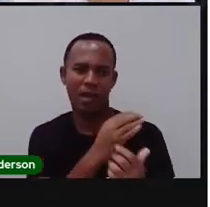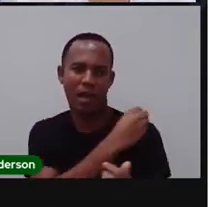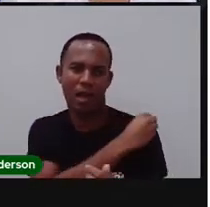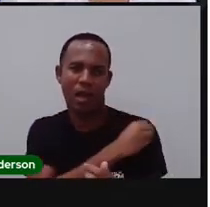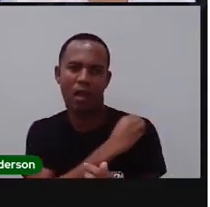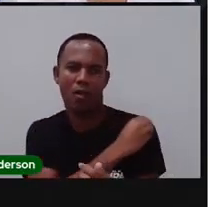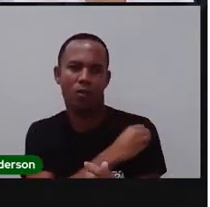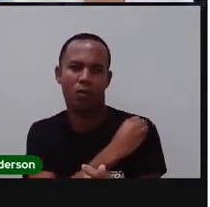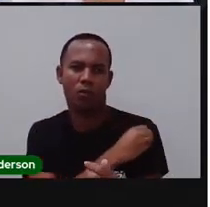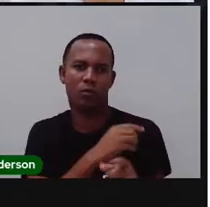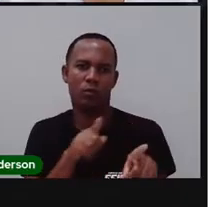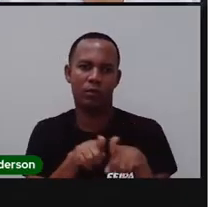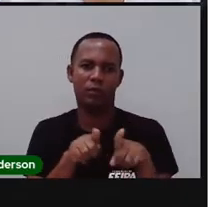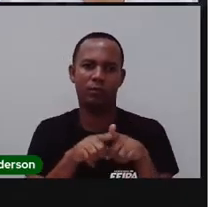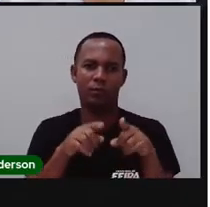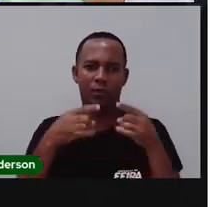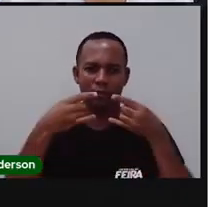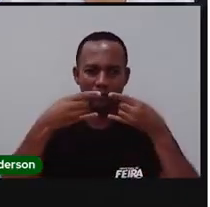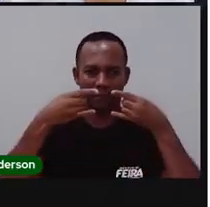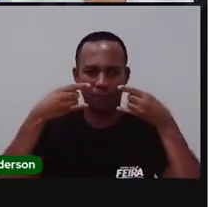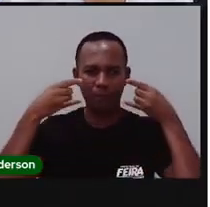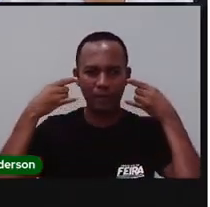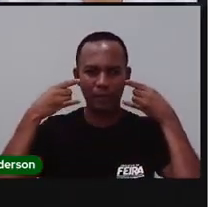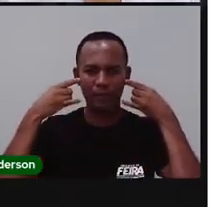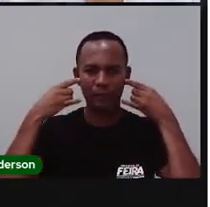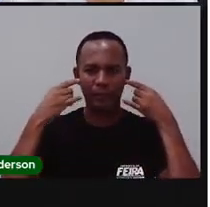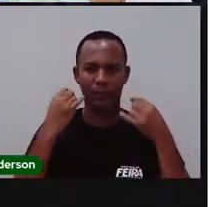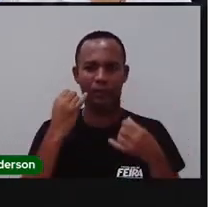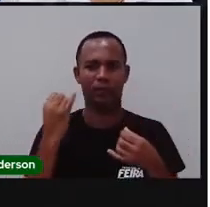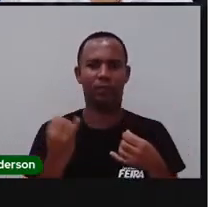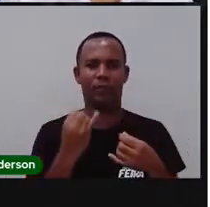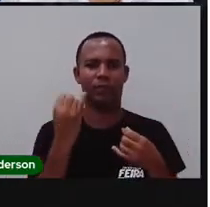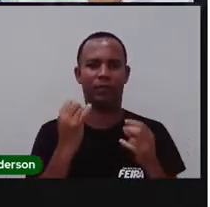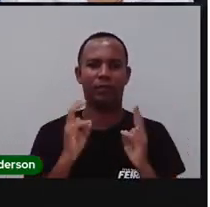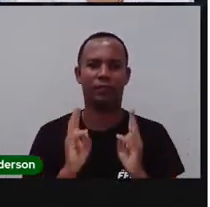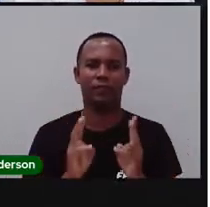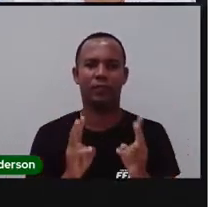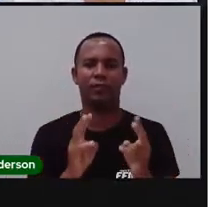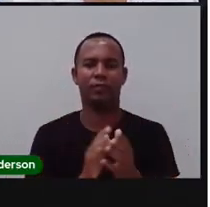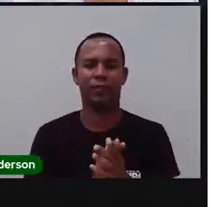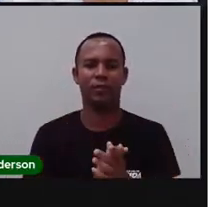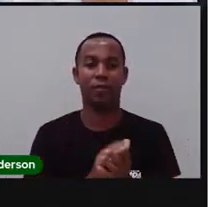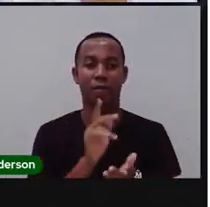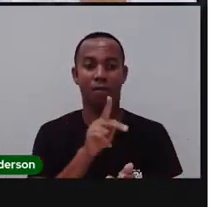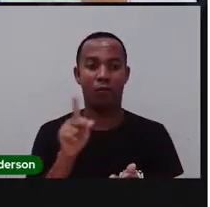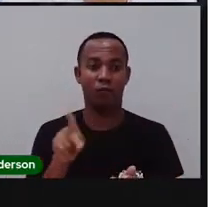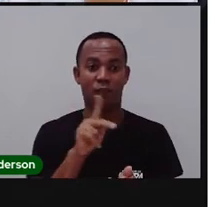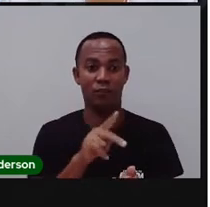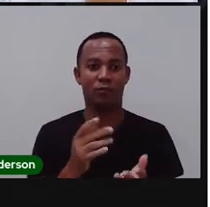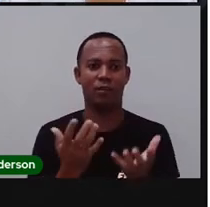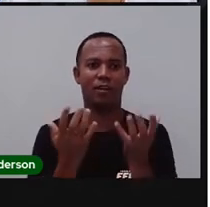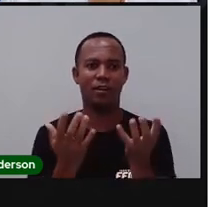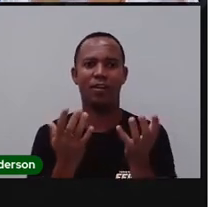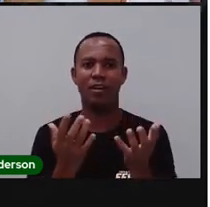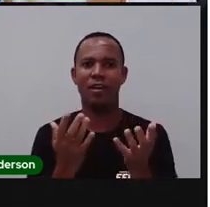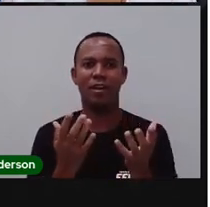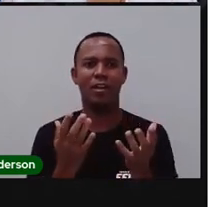gel, usem máscara, se protejam, porque a Promaria quer todo mundo de volta,